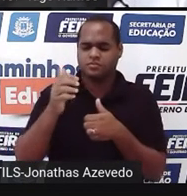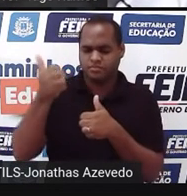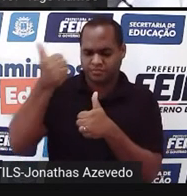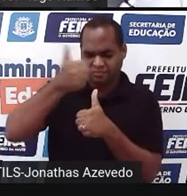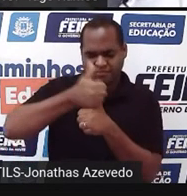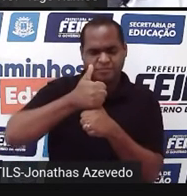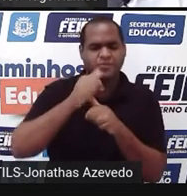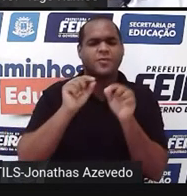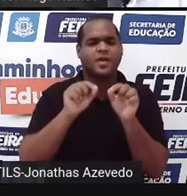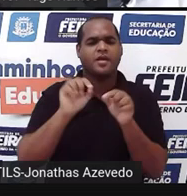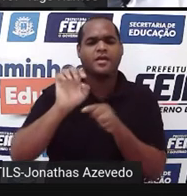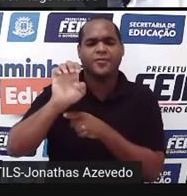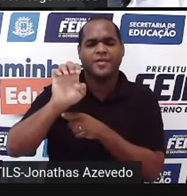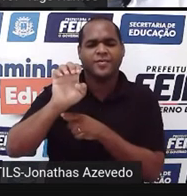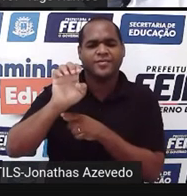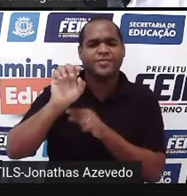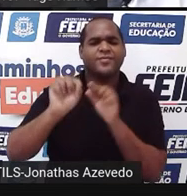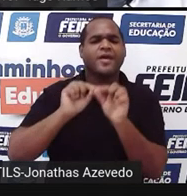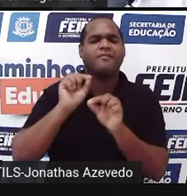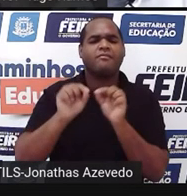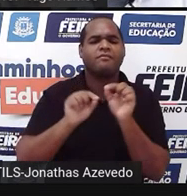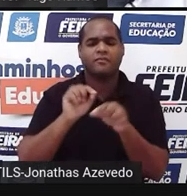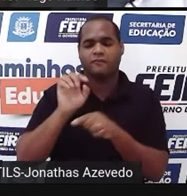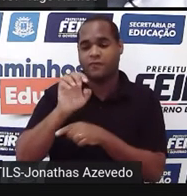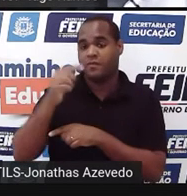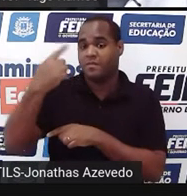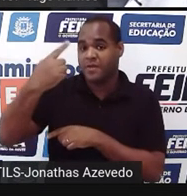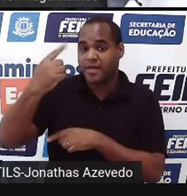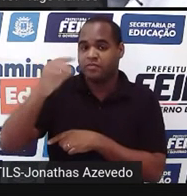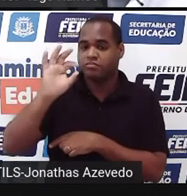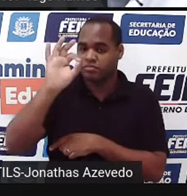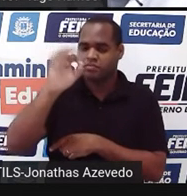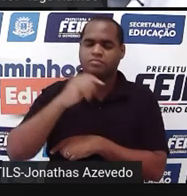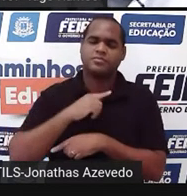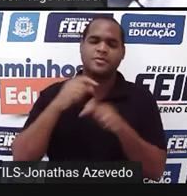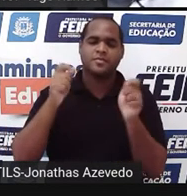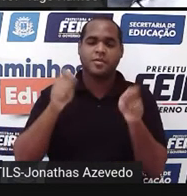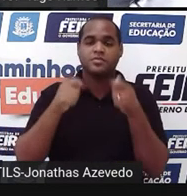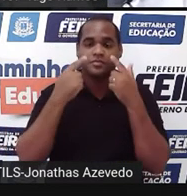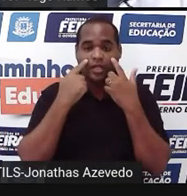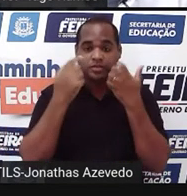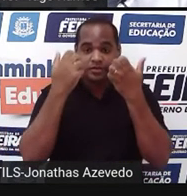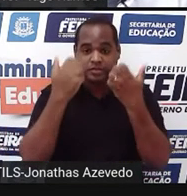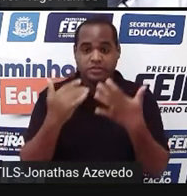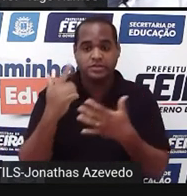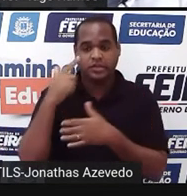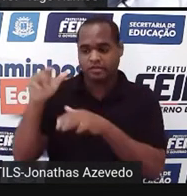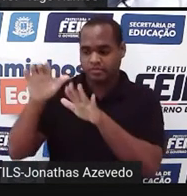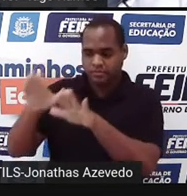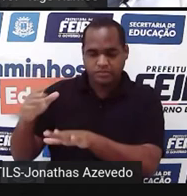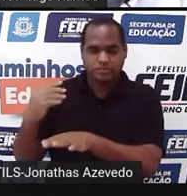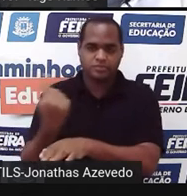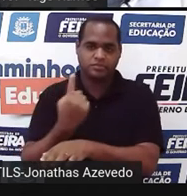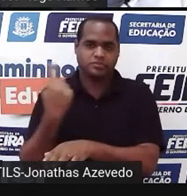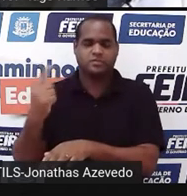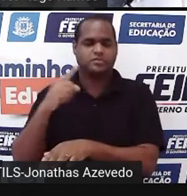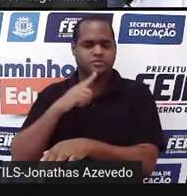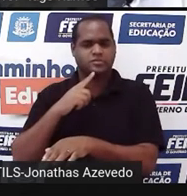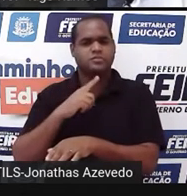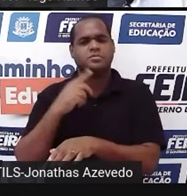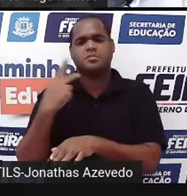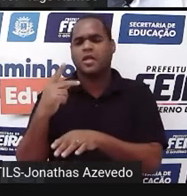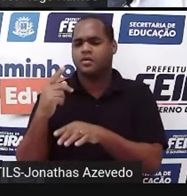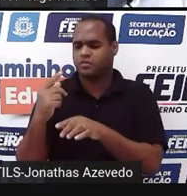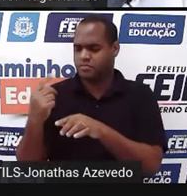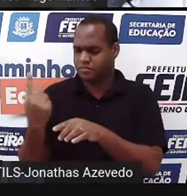o que o que é que eu vou substituir na outra equação eu vou olhar para aquela incógnita que eu me isolei porque na